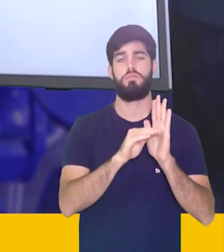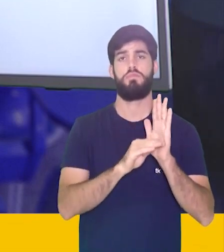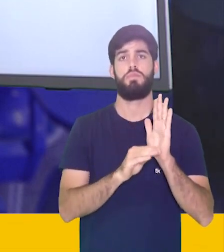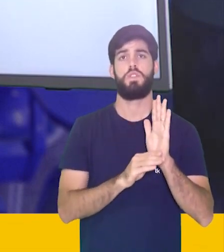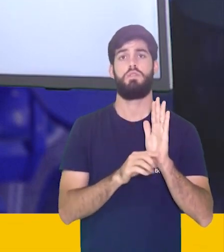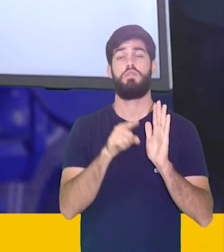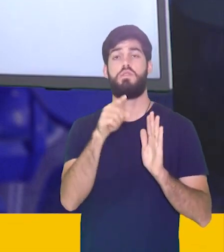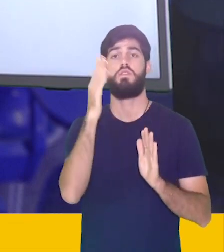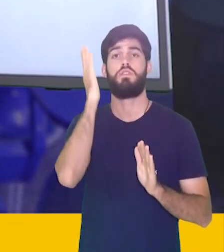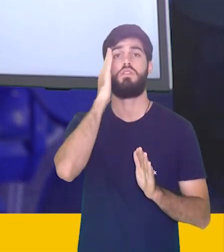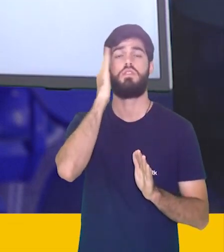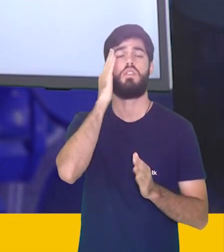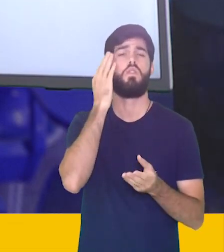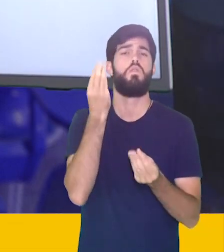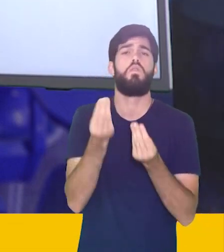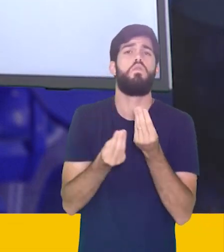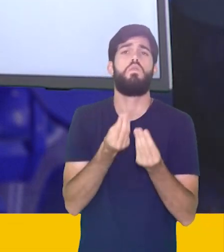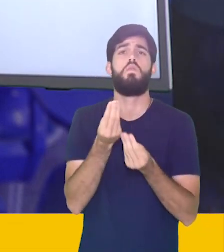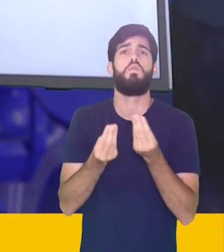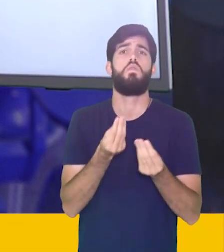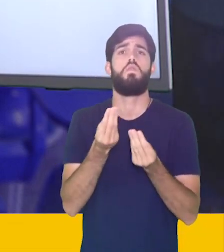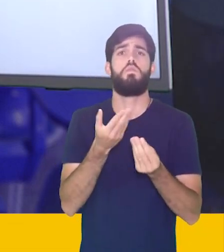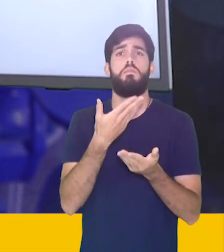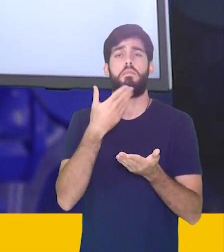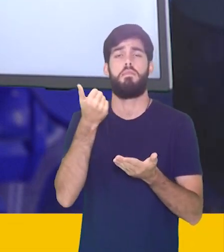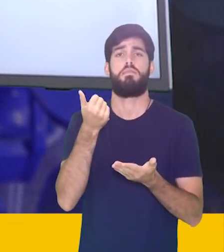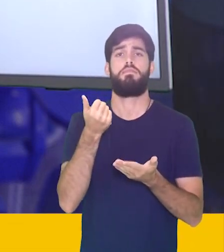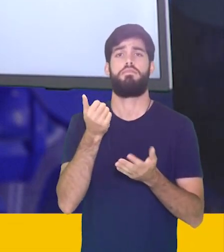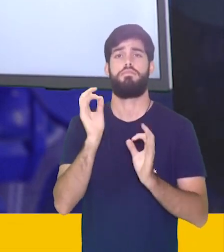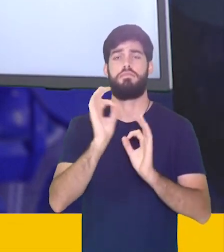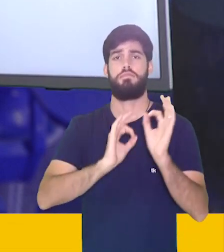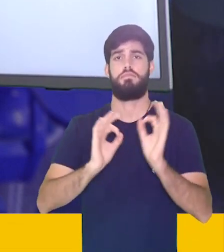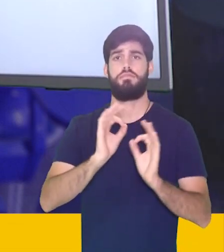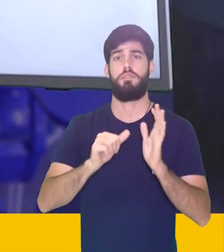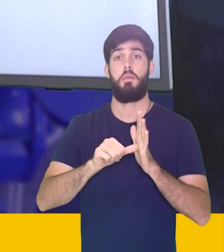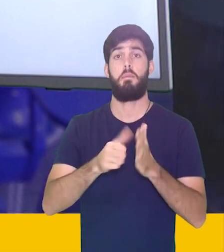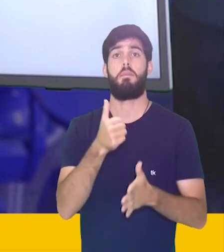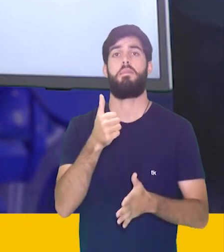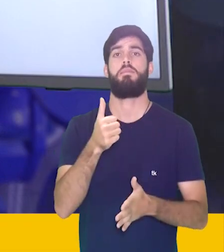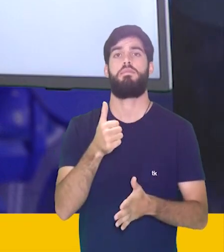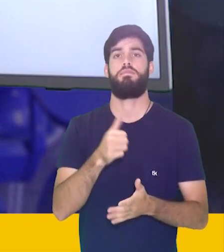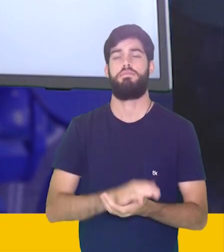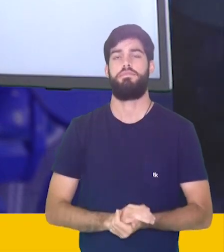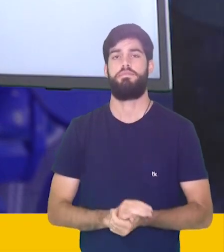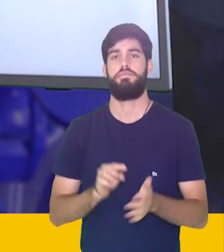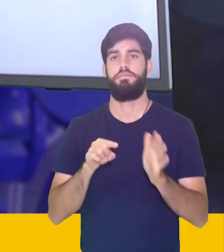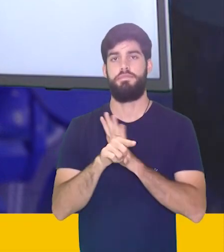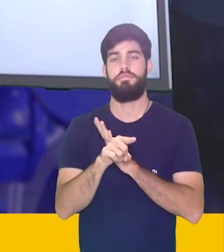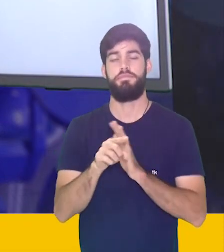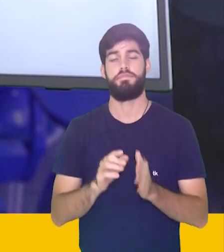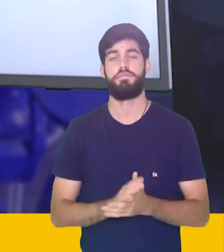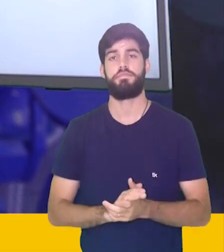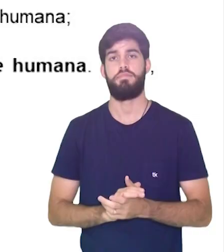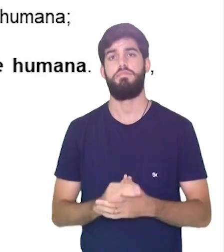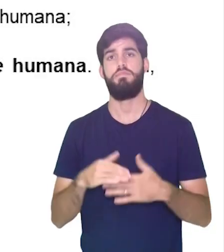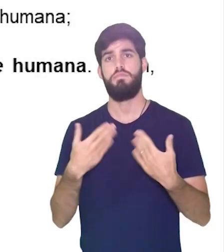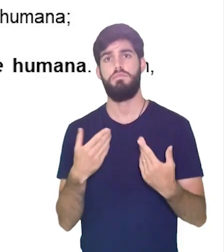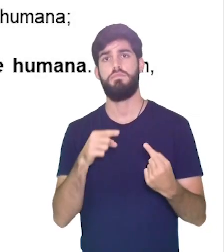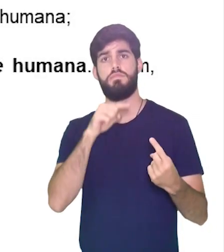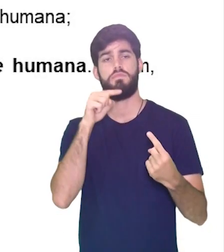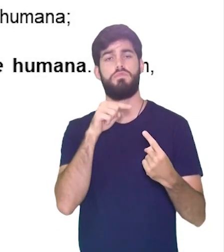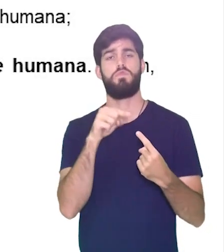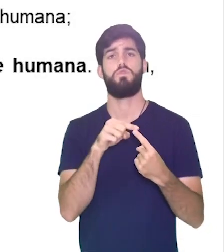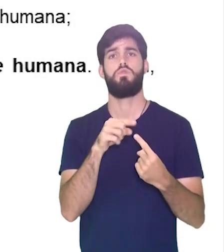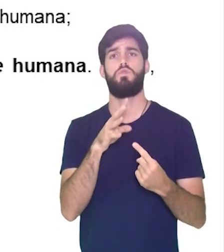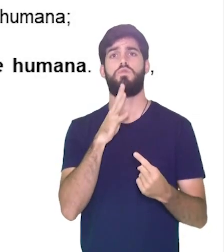curriculares para você entender como melhor proceder na resolução da primeira questão. Então, temos